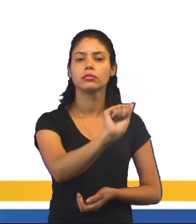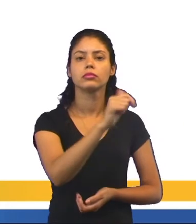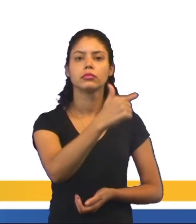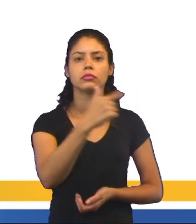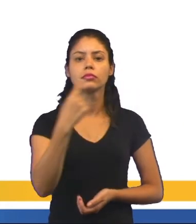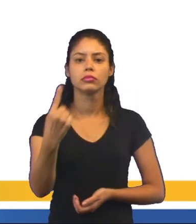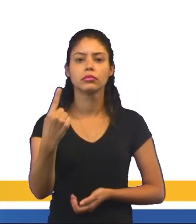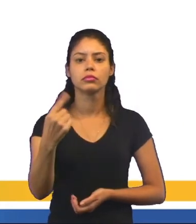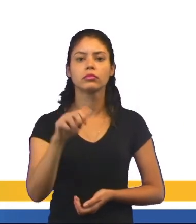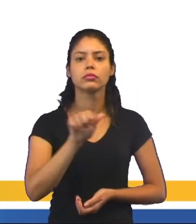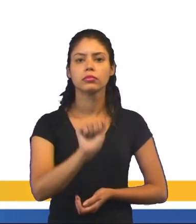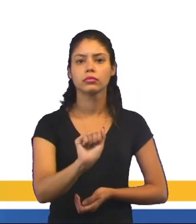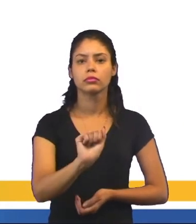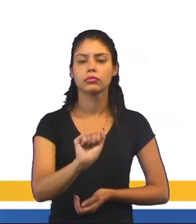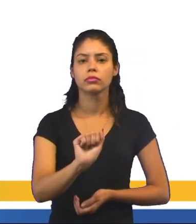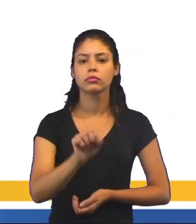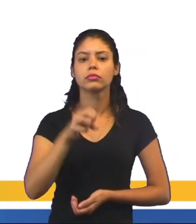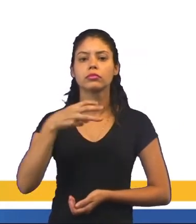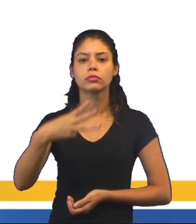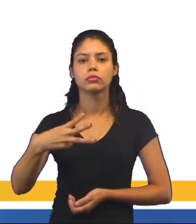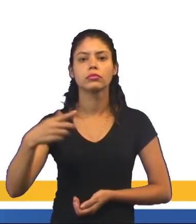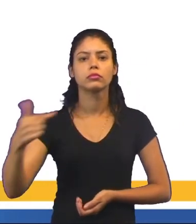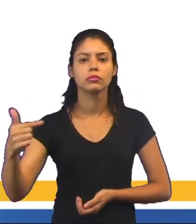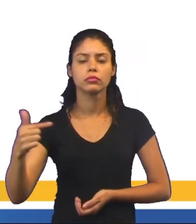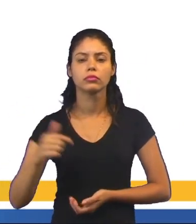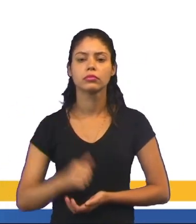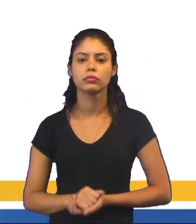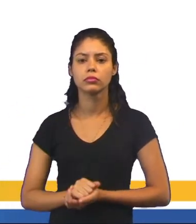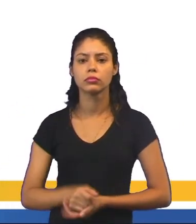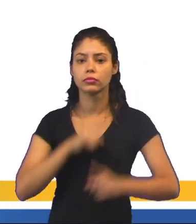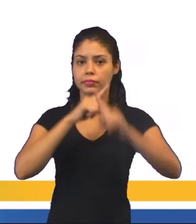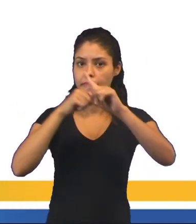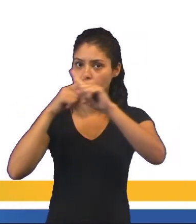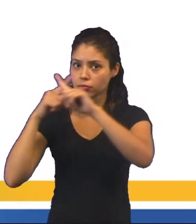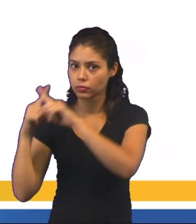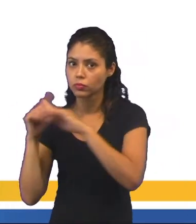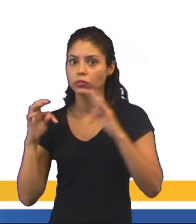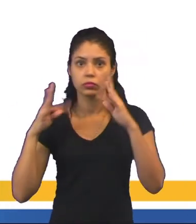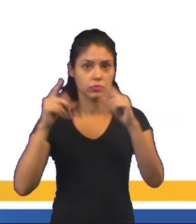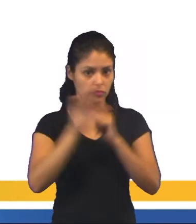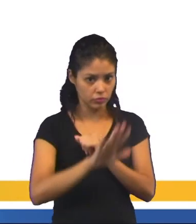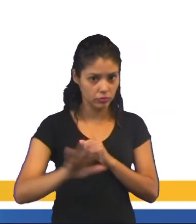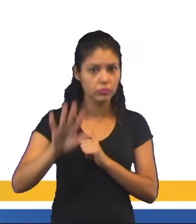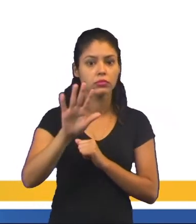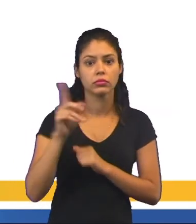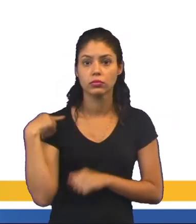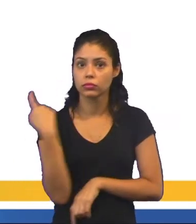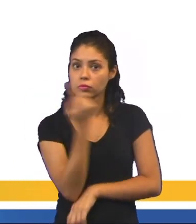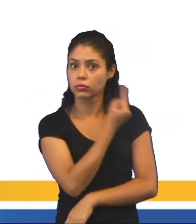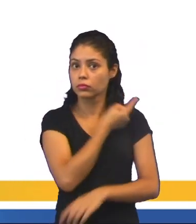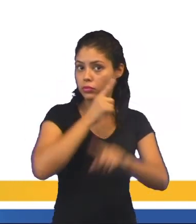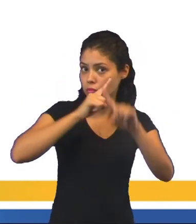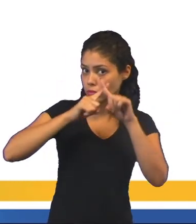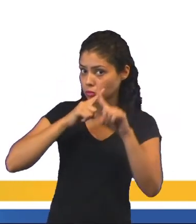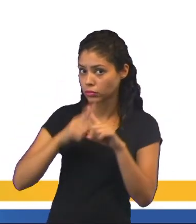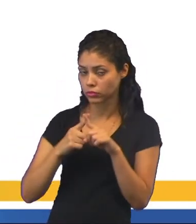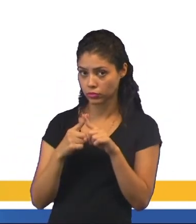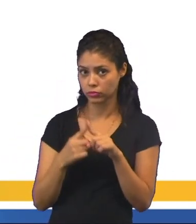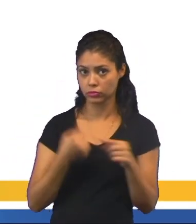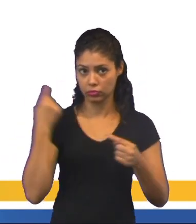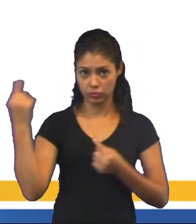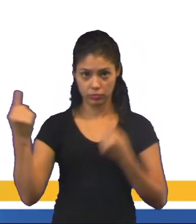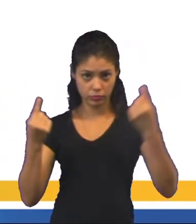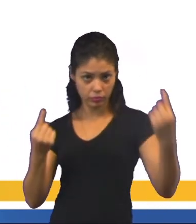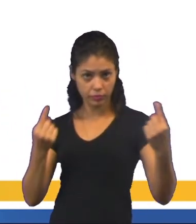A13, A21 vezes A32. Então, nesse primeiro momento, nós multiplicamos um